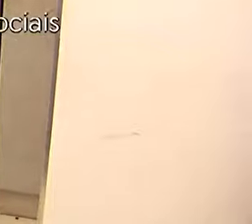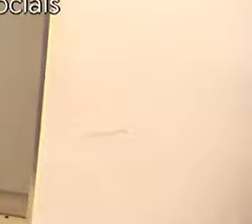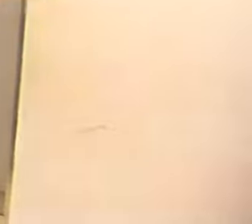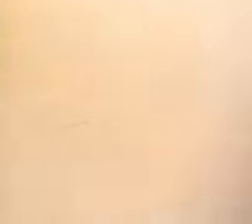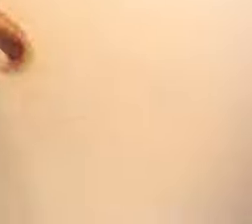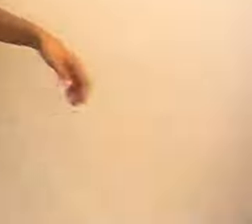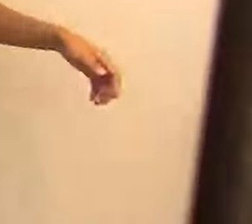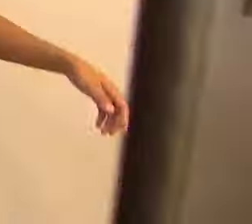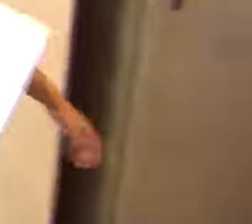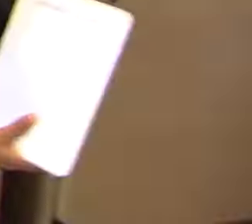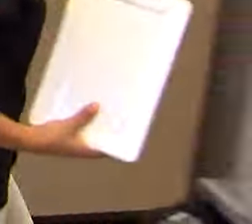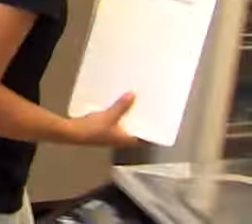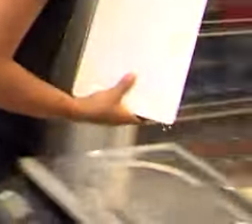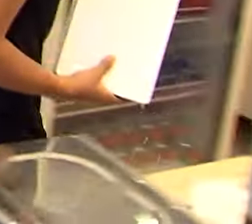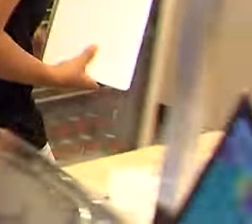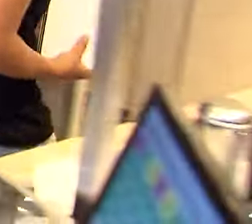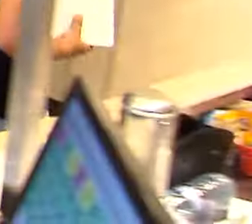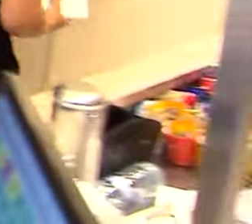Tchau.